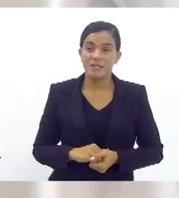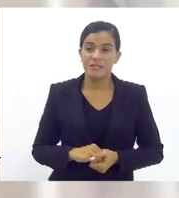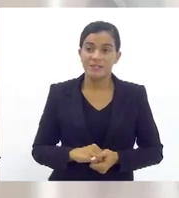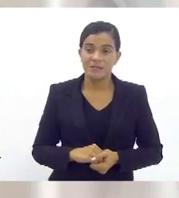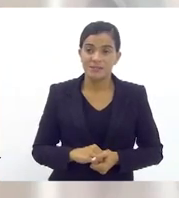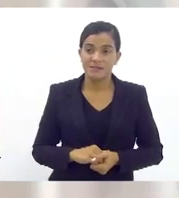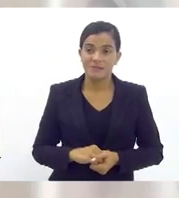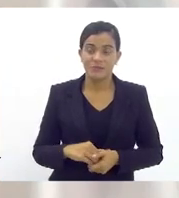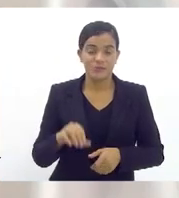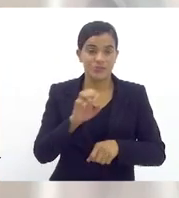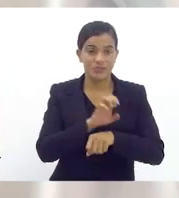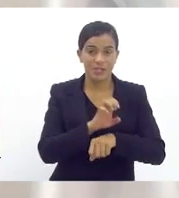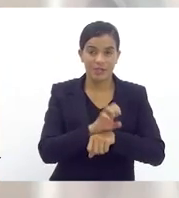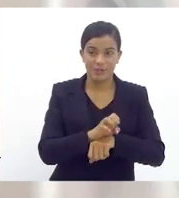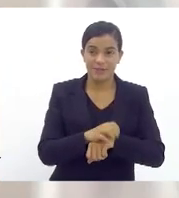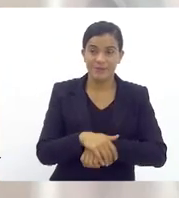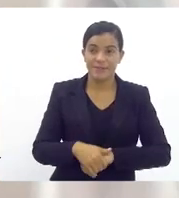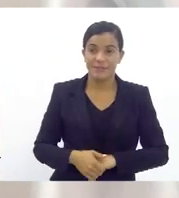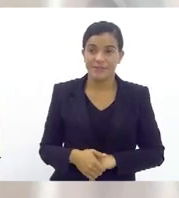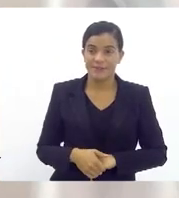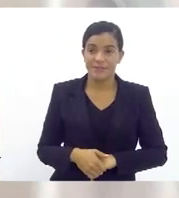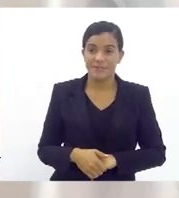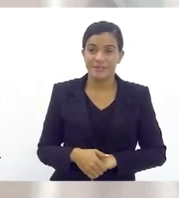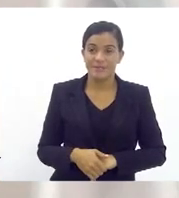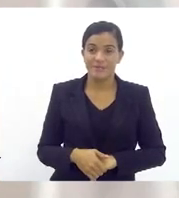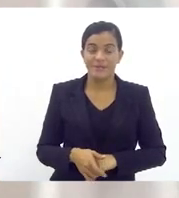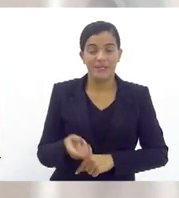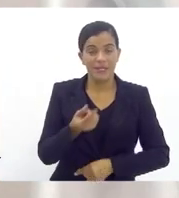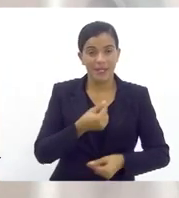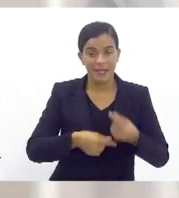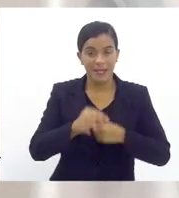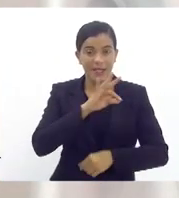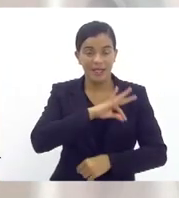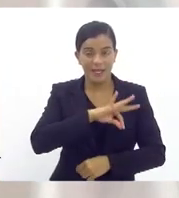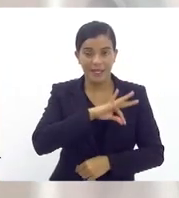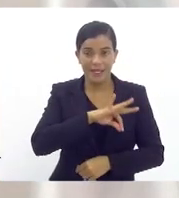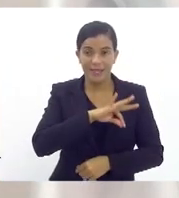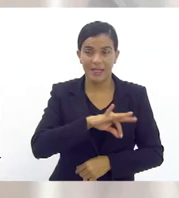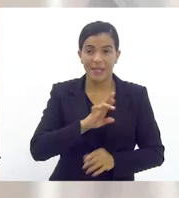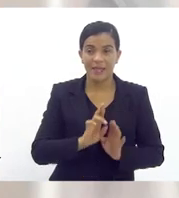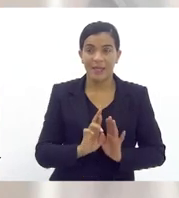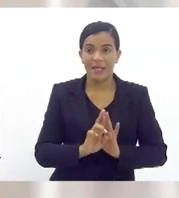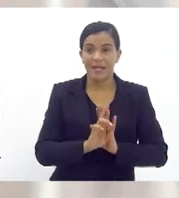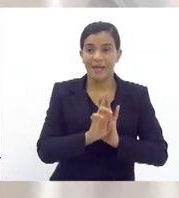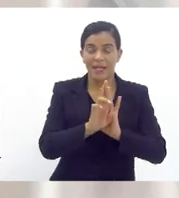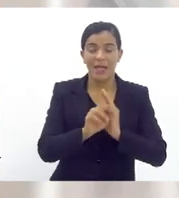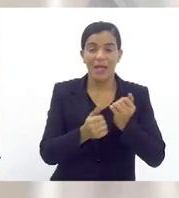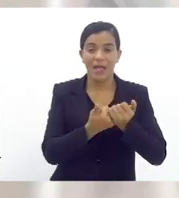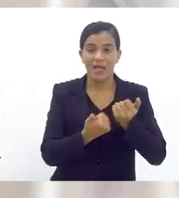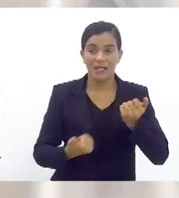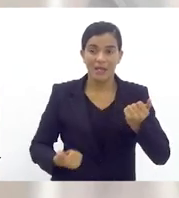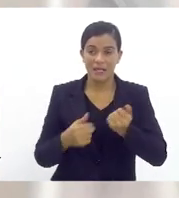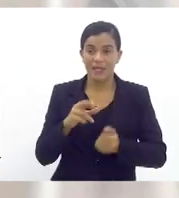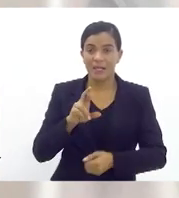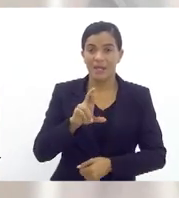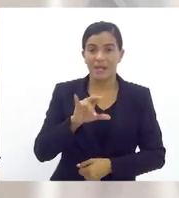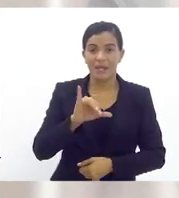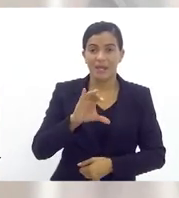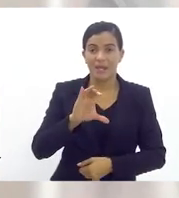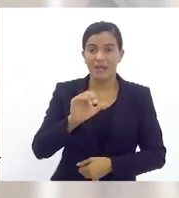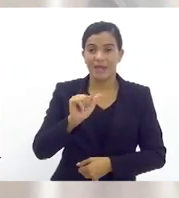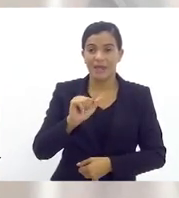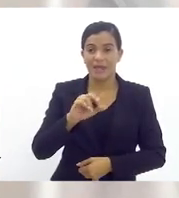de Estado de Trabalho e Renda e representado pelo seu assessor, Ricardo.